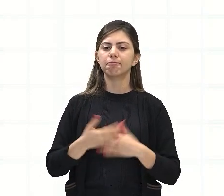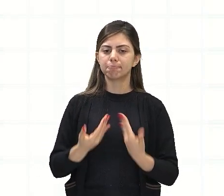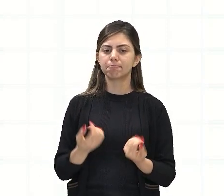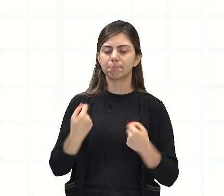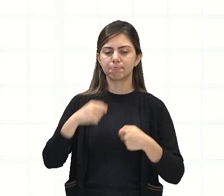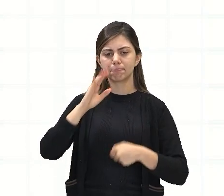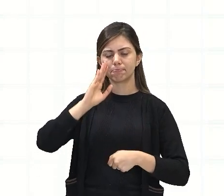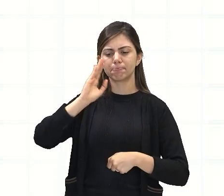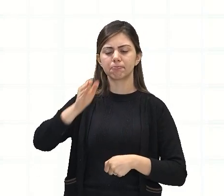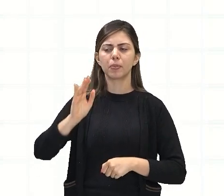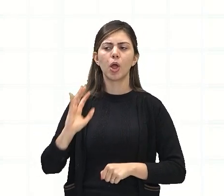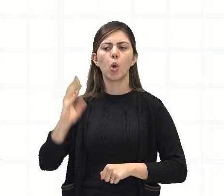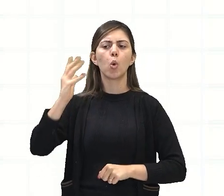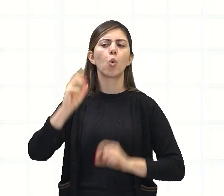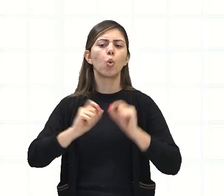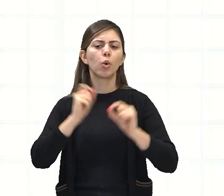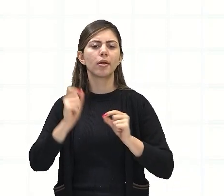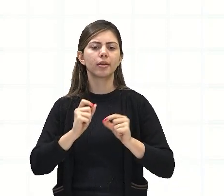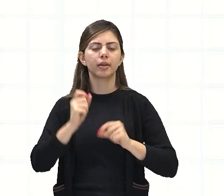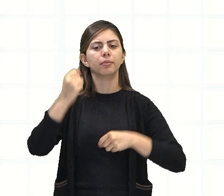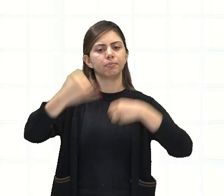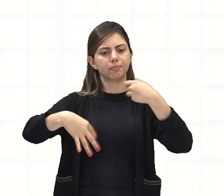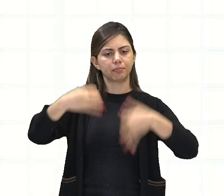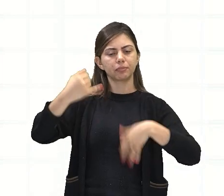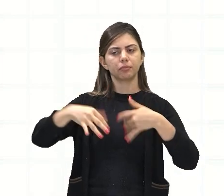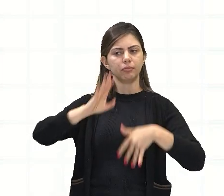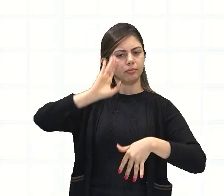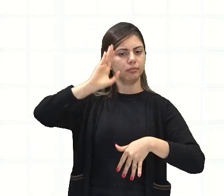objetivo, dizer sobre o fato, não é?